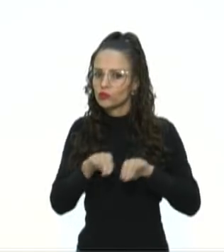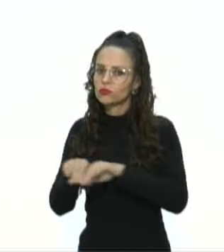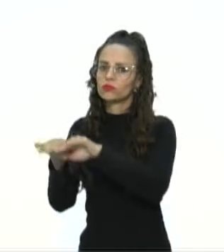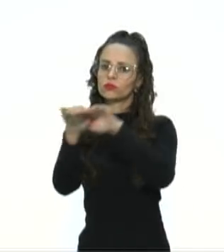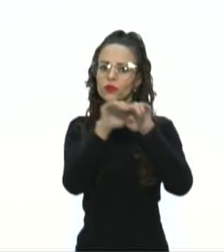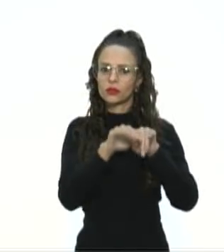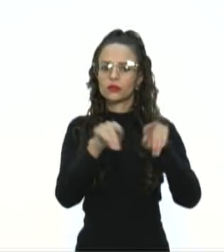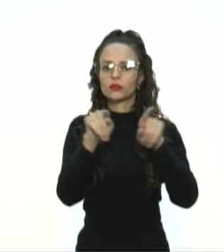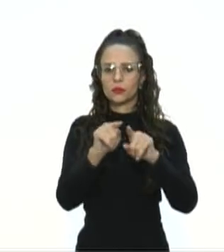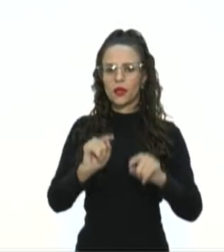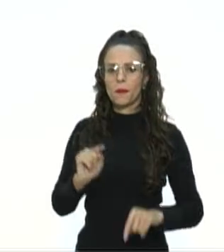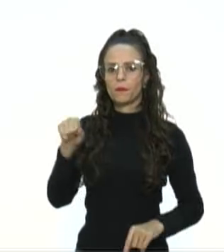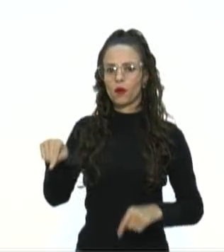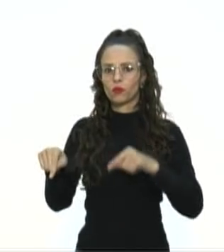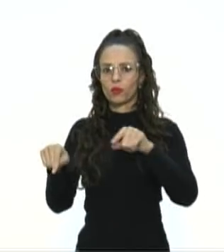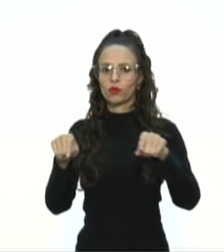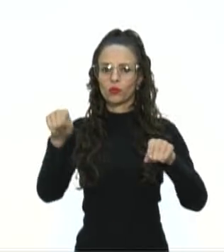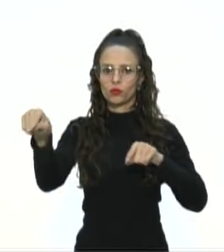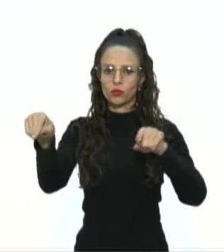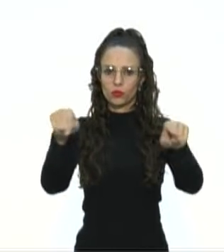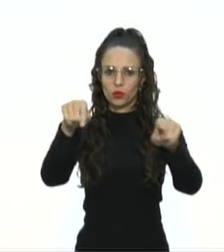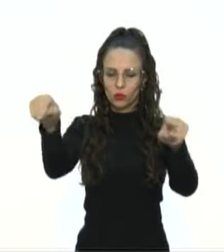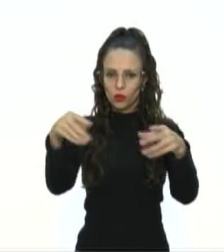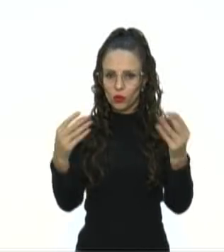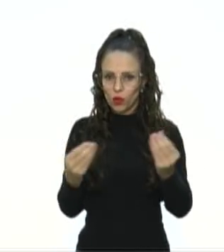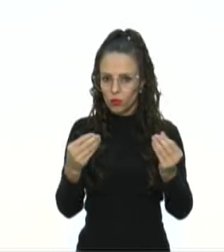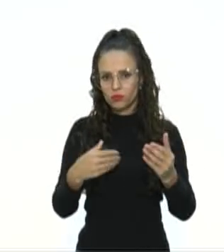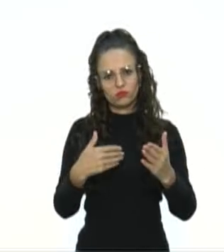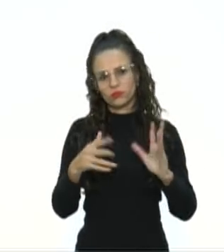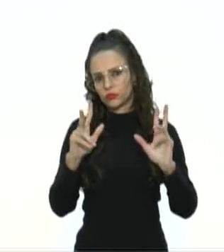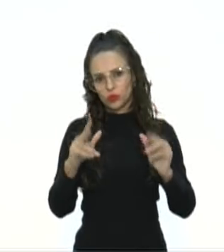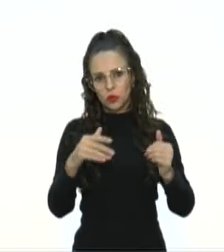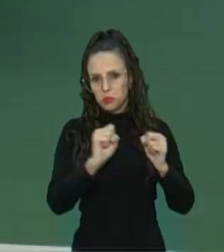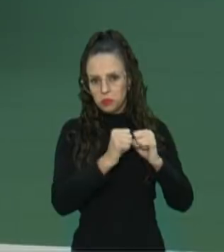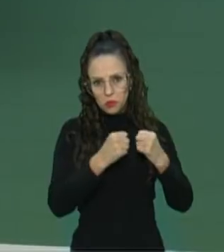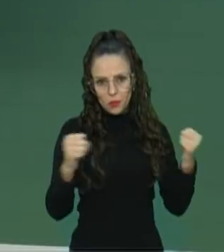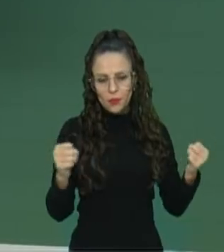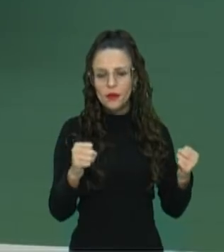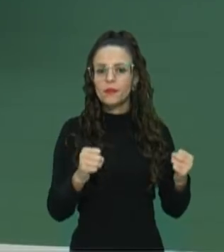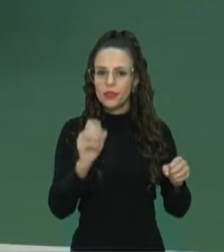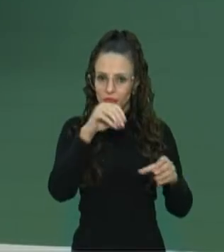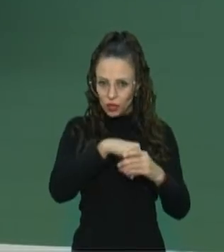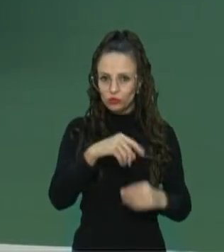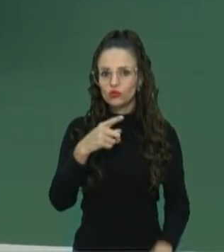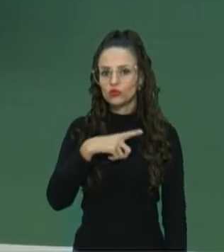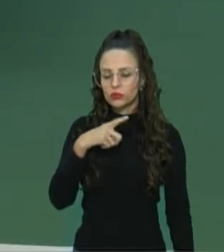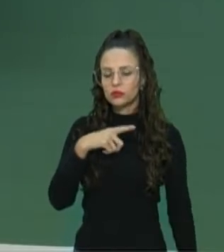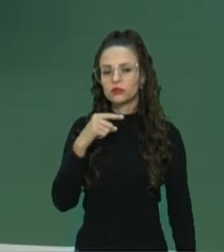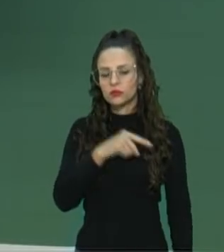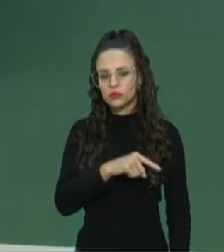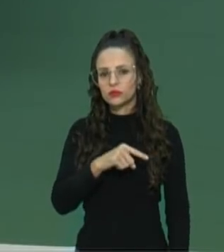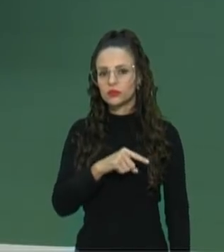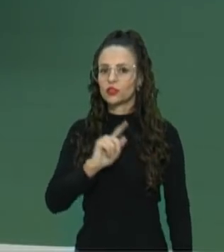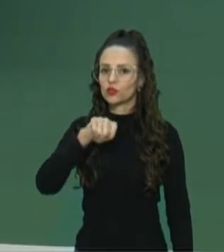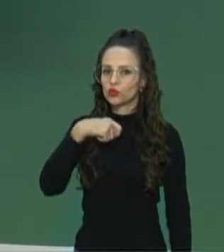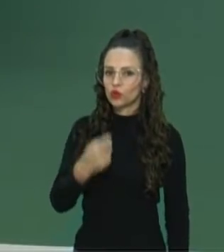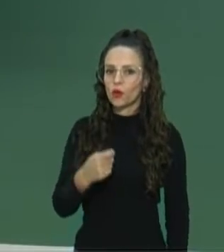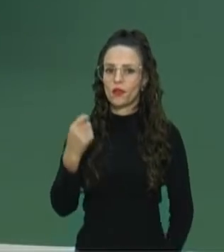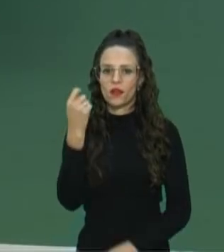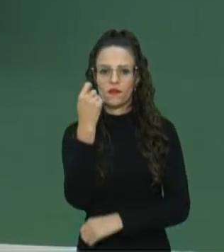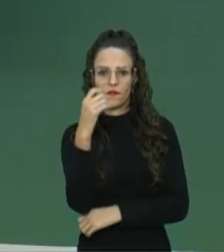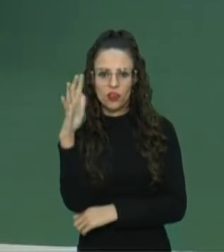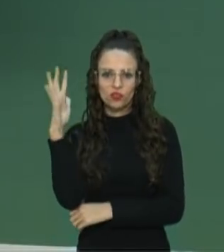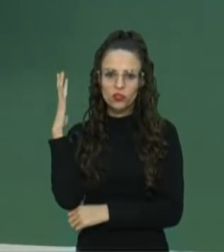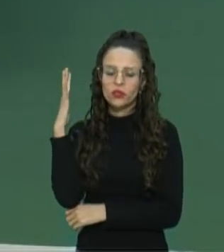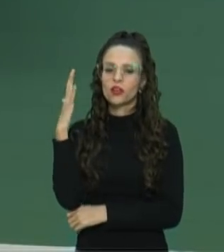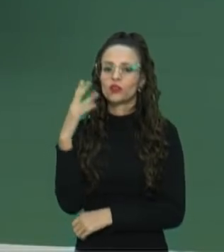pontos de referência dentro desse mapa, né? Como todo e qualquer mapa que a gente conhece. Então, dentro desse mapa vai ter toda ali a questão de vegetação,